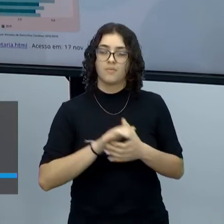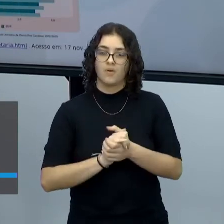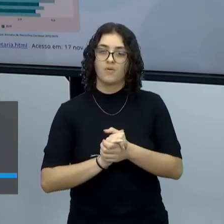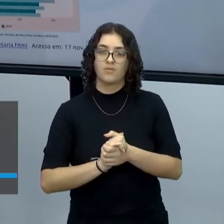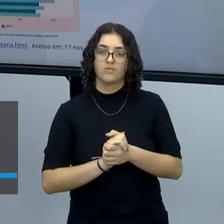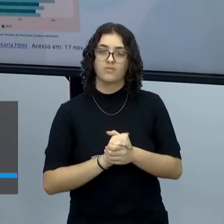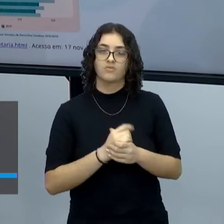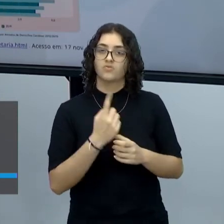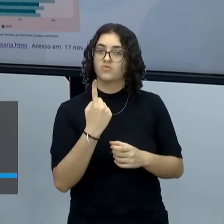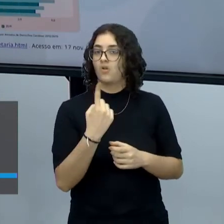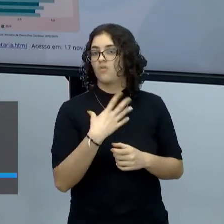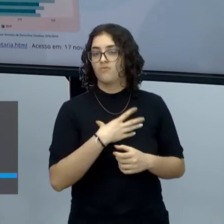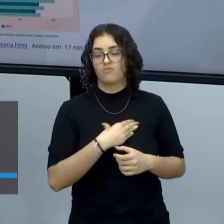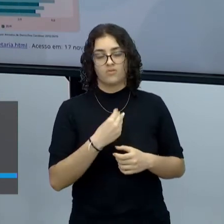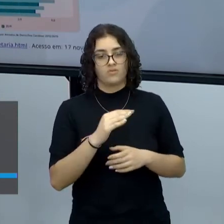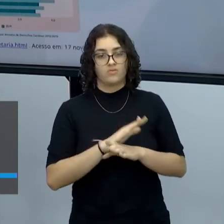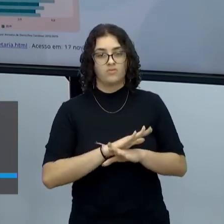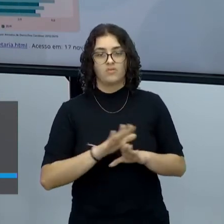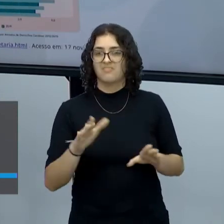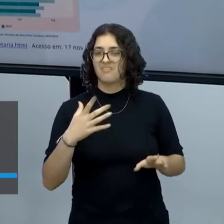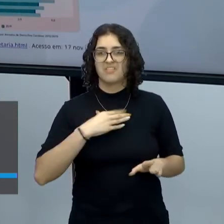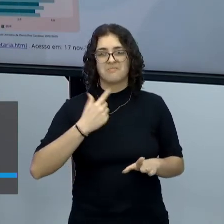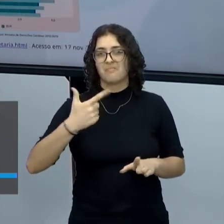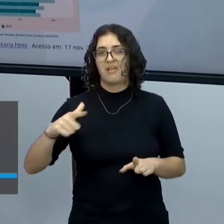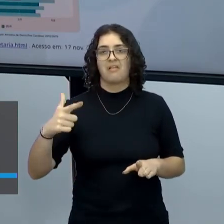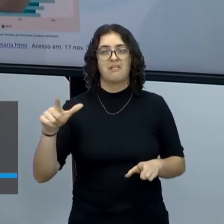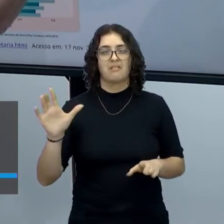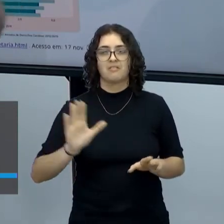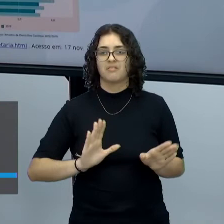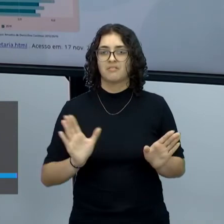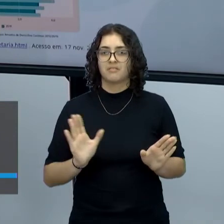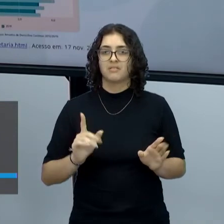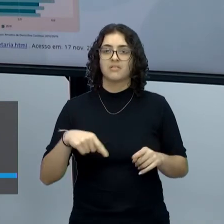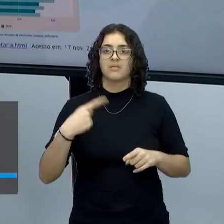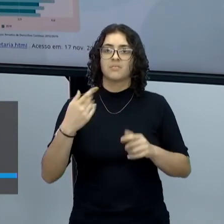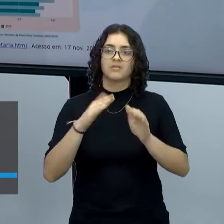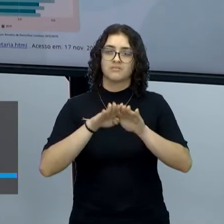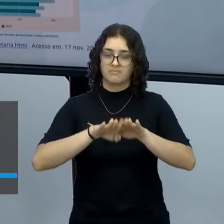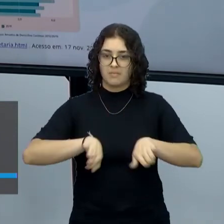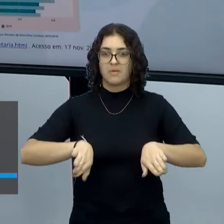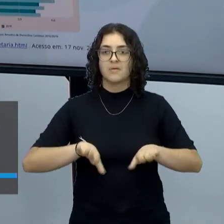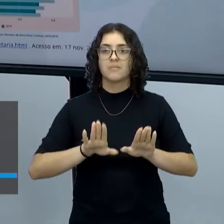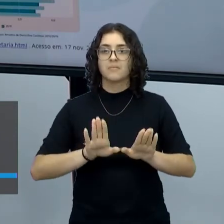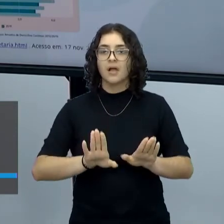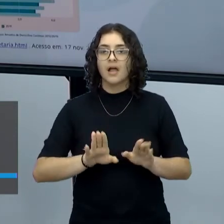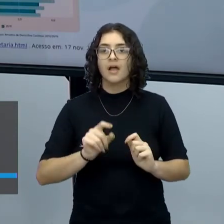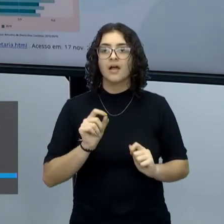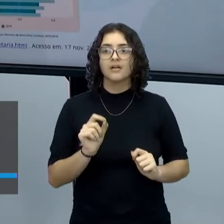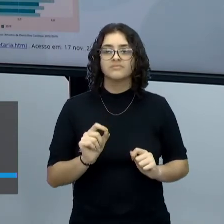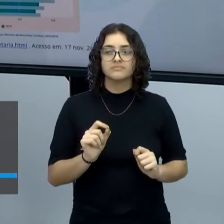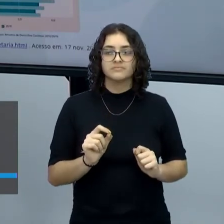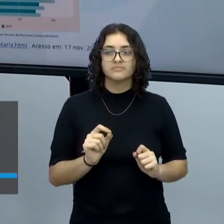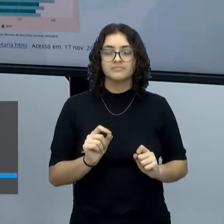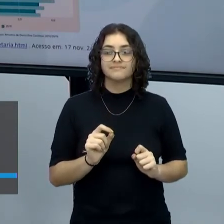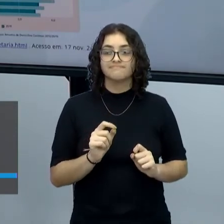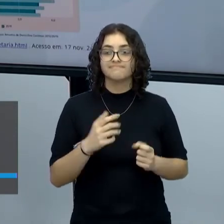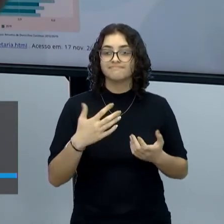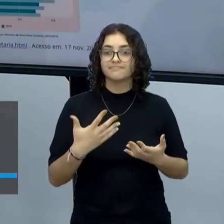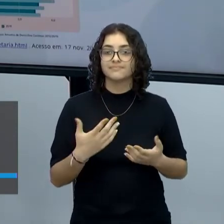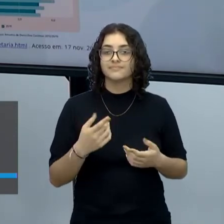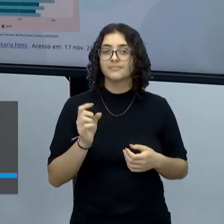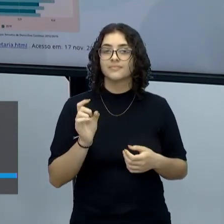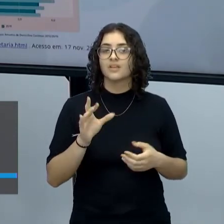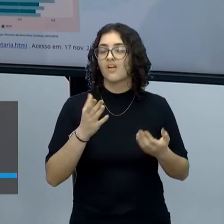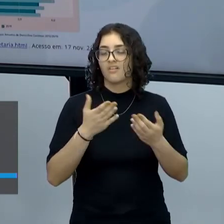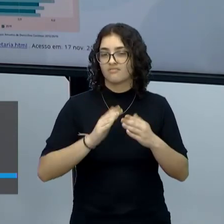tal. A gente teve um filho, decidiu de não ter outro, depois a gente se separou e tal, mas assim, isso nem é pela